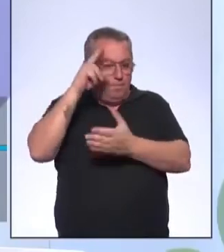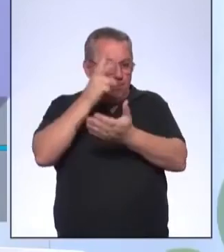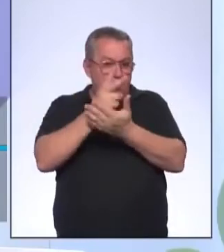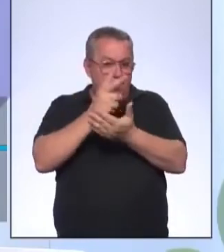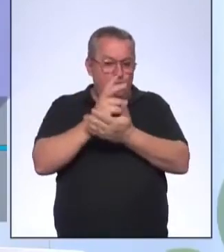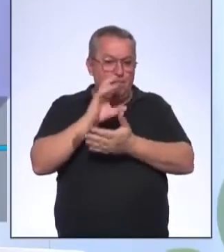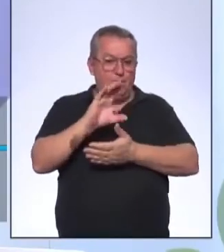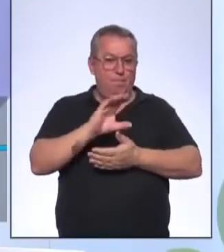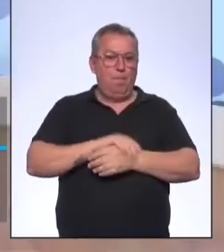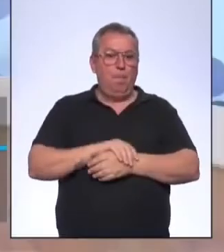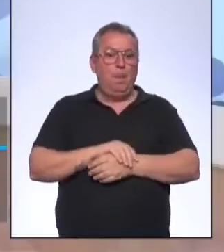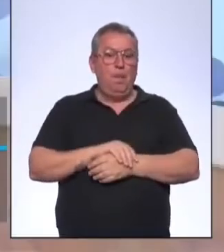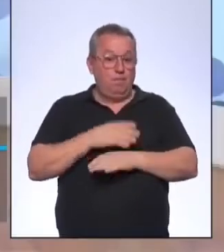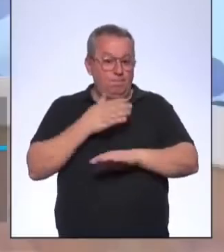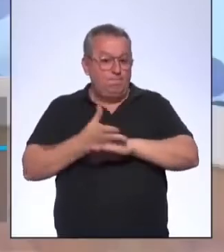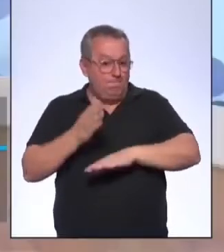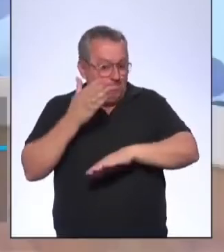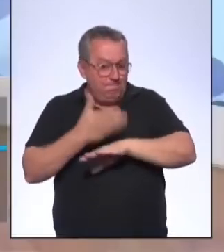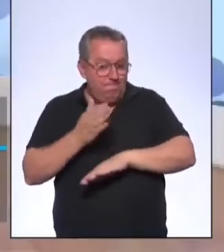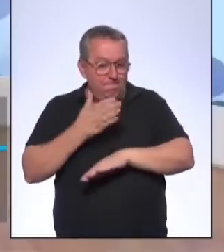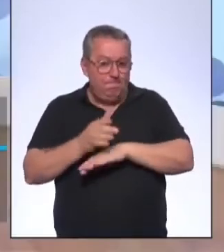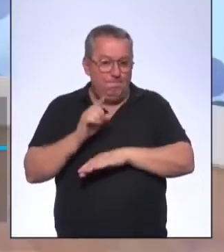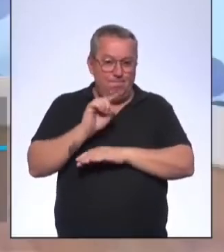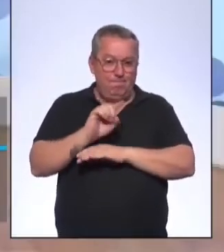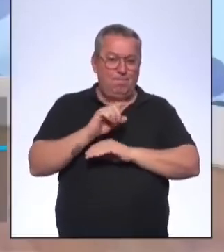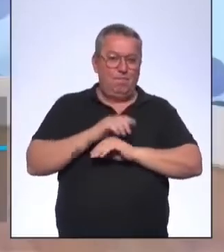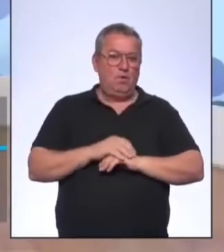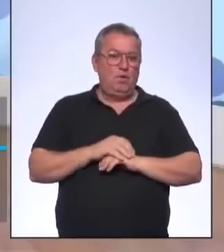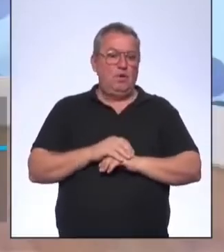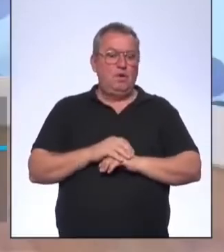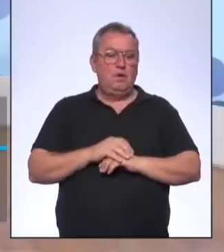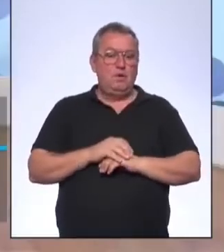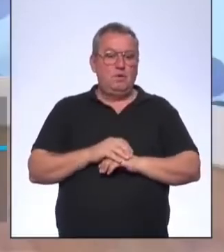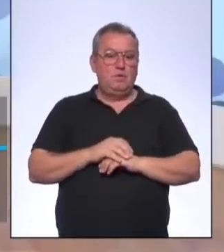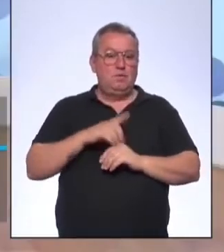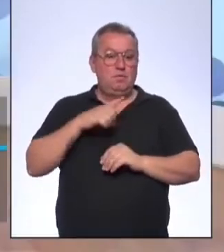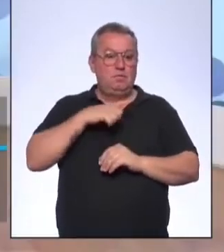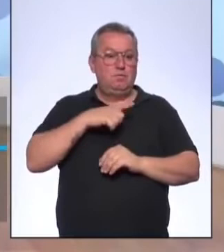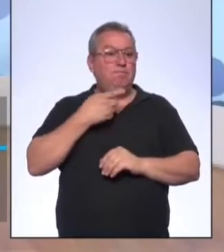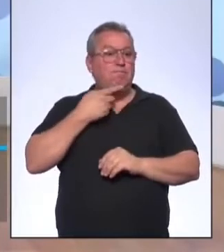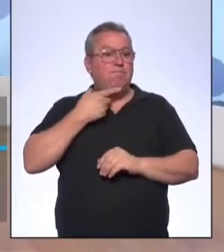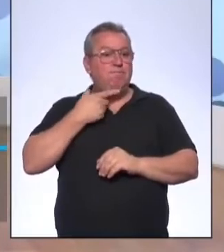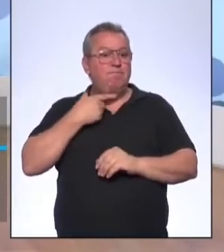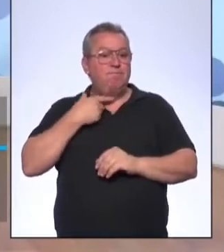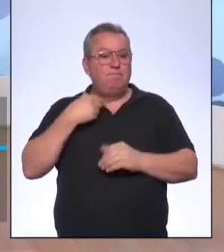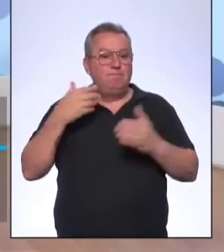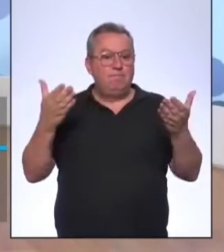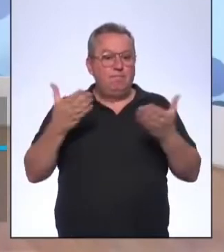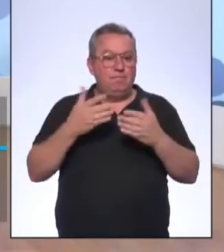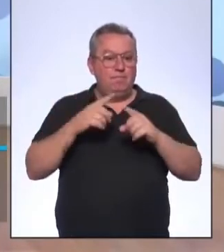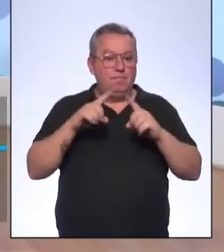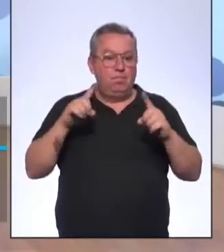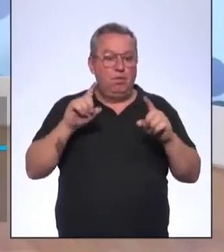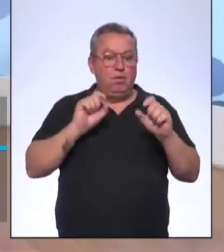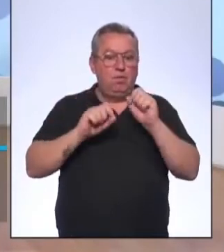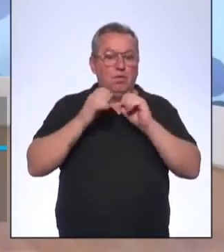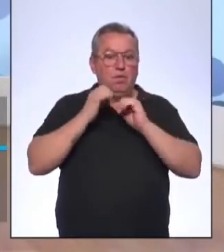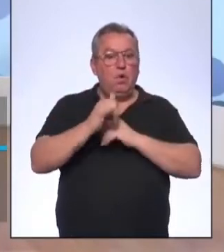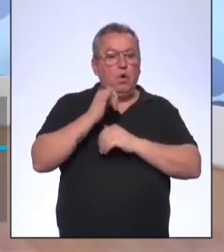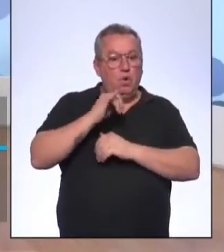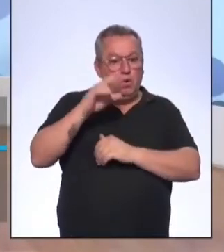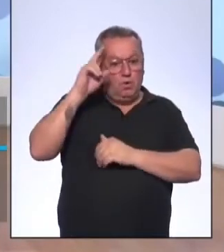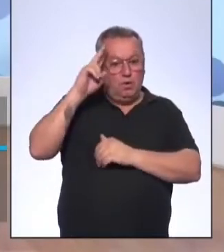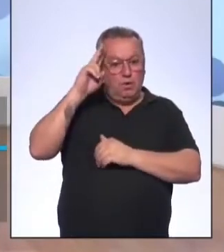assim vamos treinar isso vamos treinar isso tem empolgada Vamos ouvir então pode ver-se uma contação de